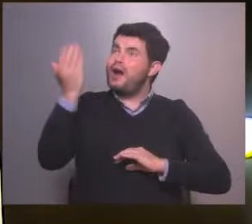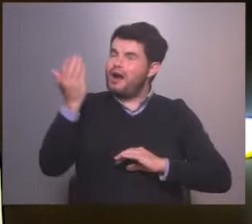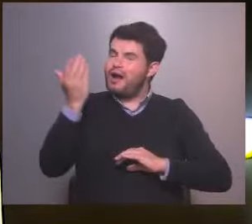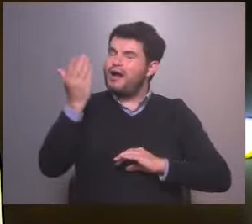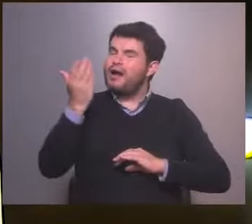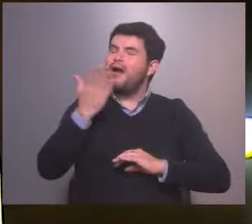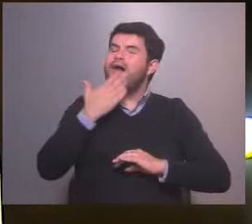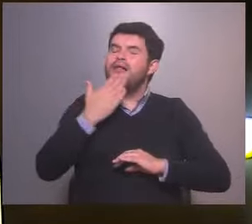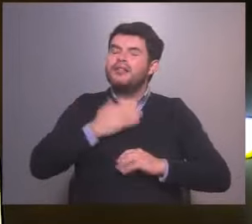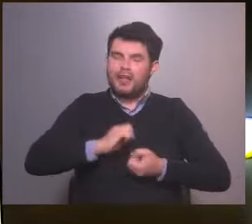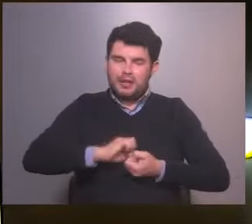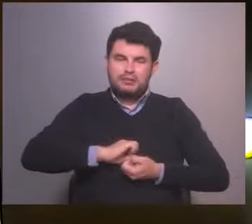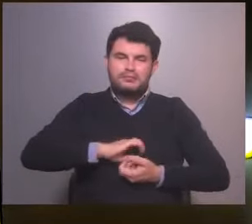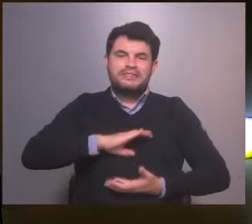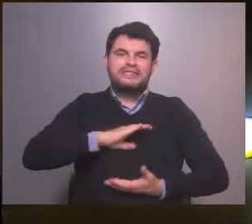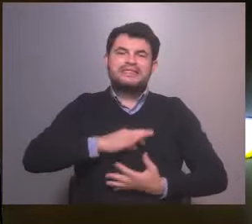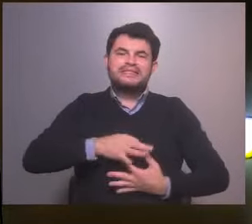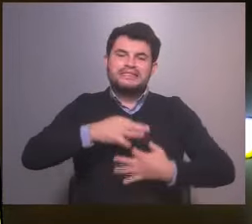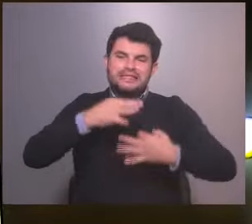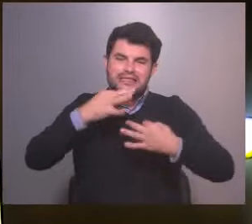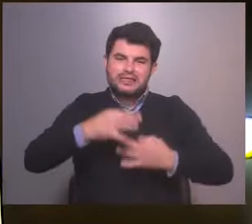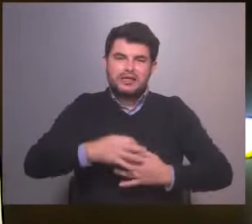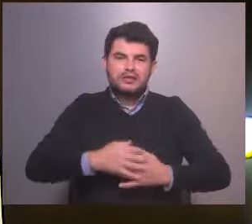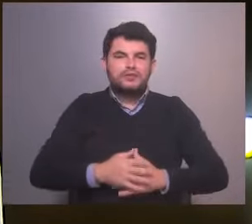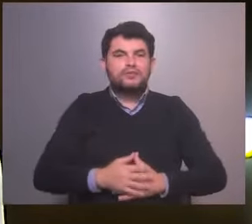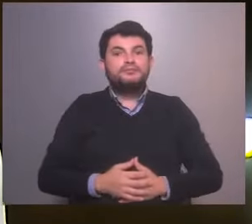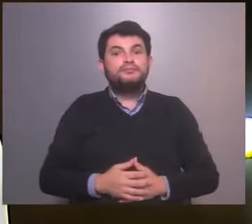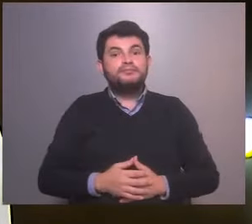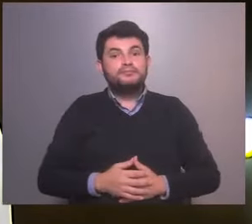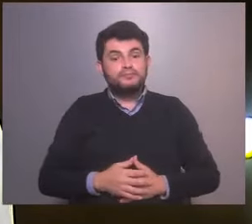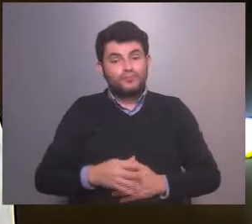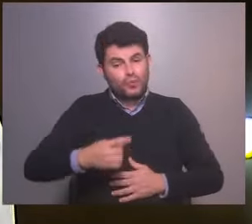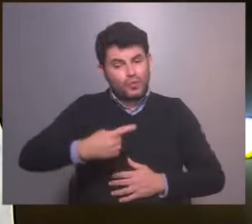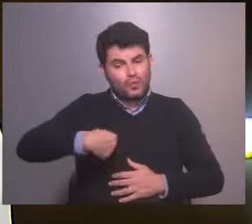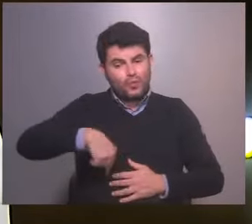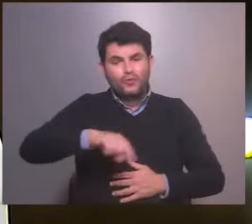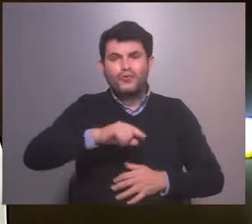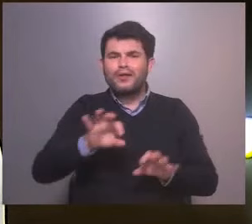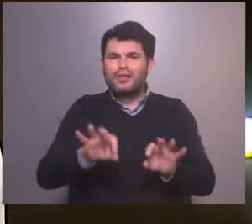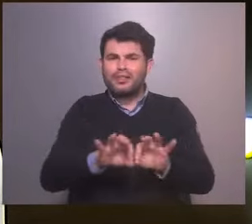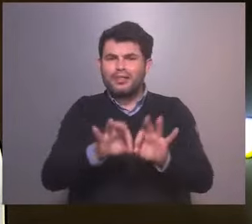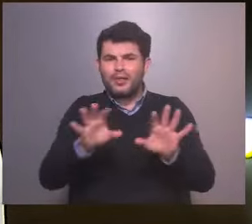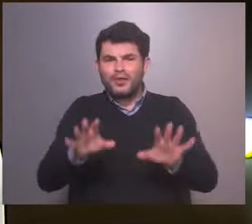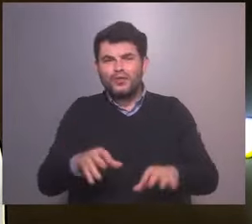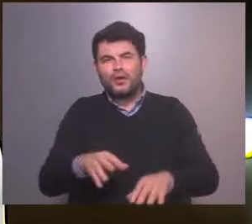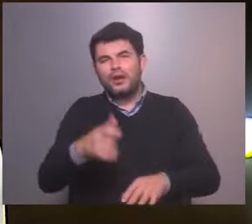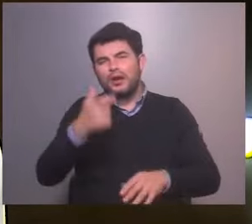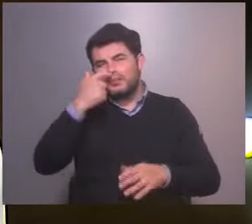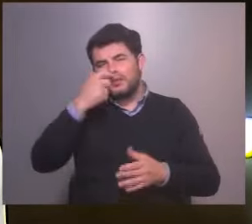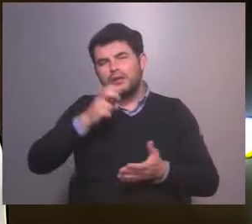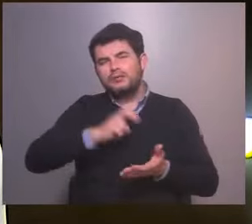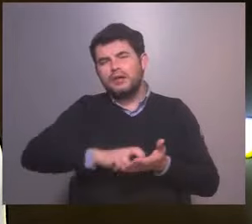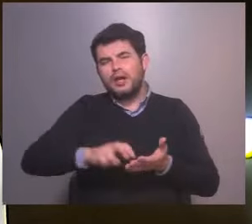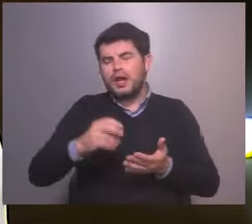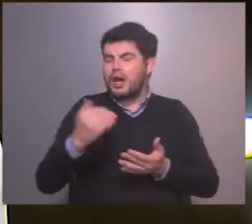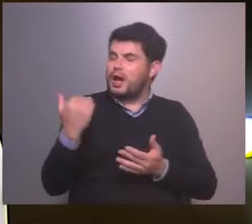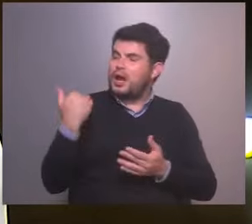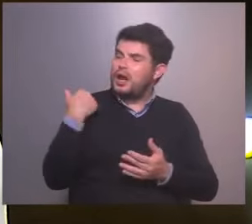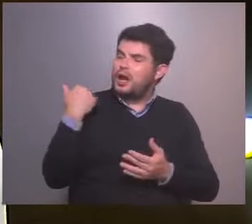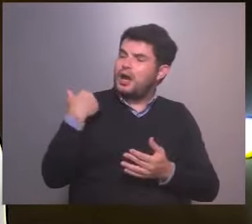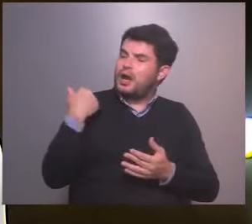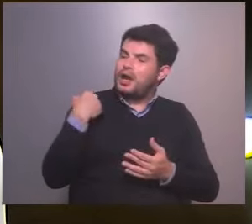Ao escutar a sua condenação, Jesus